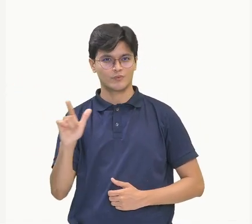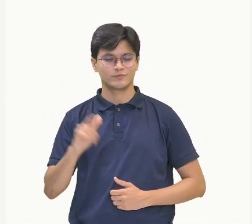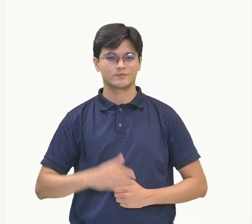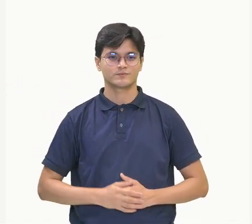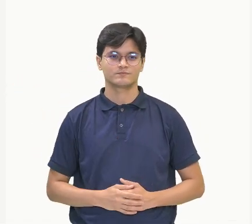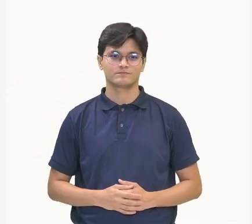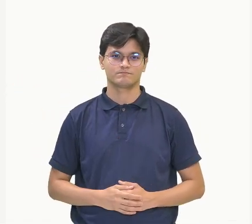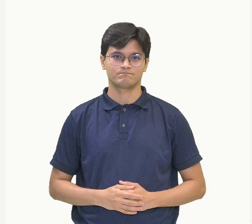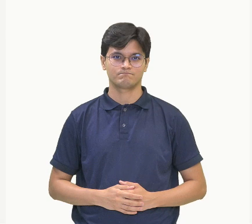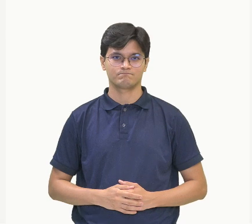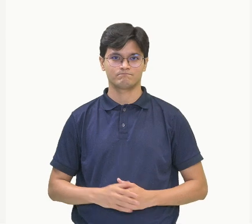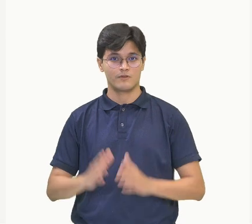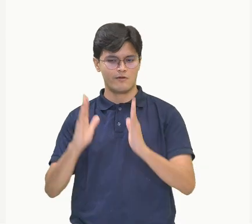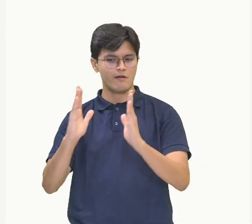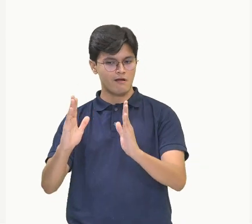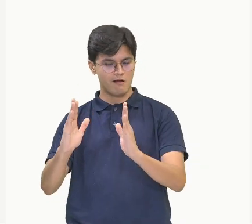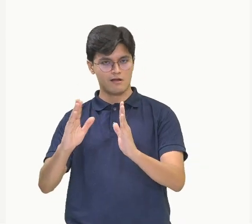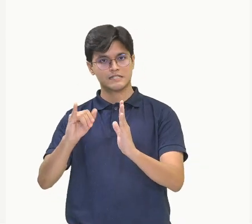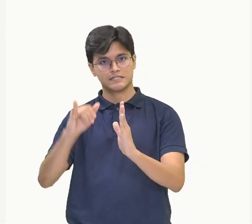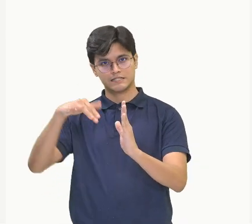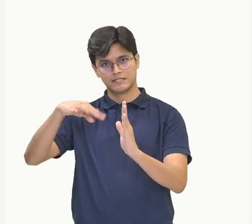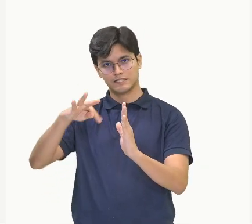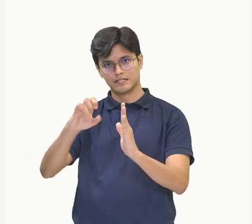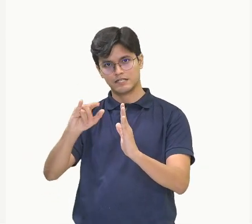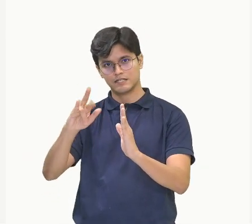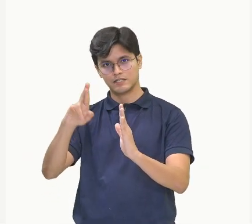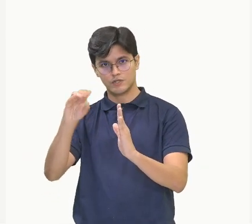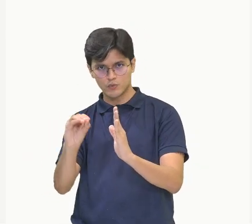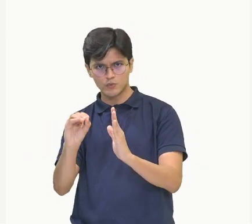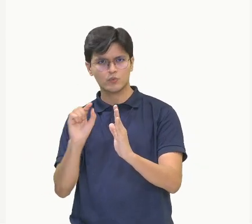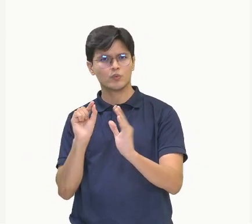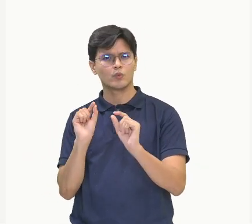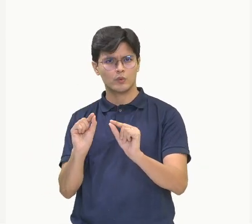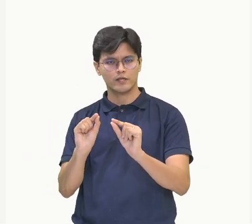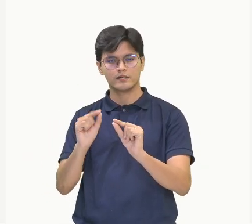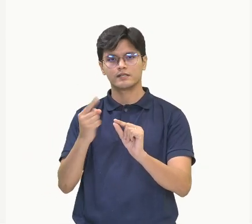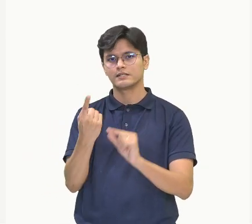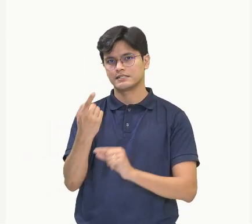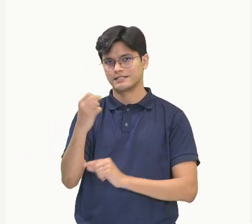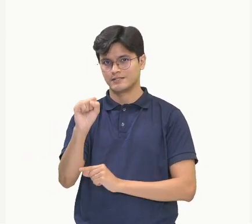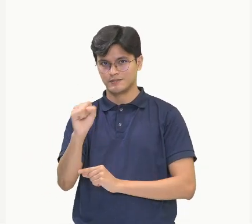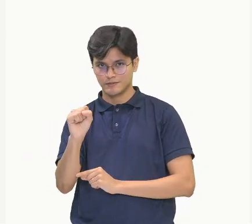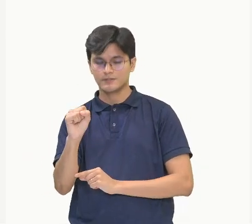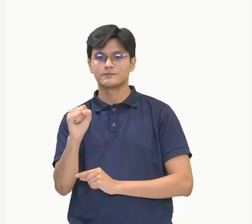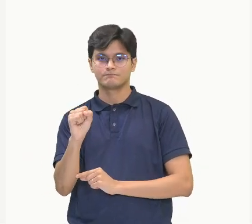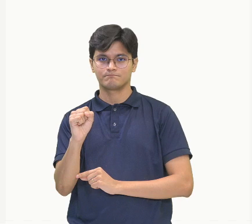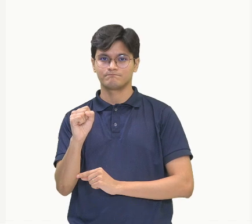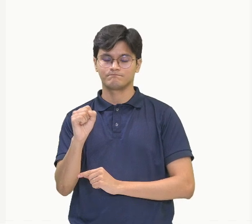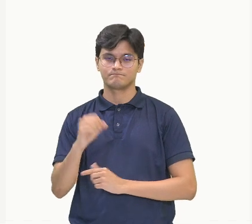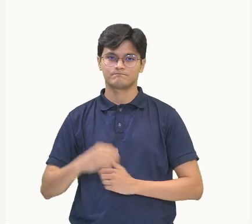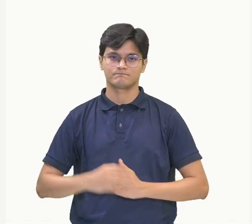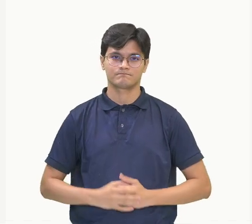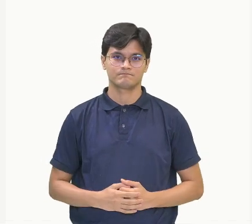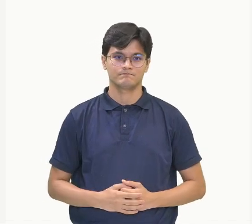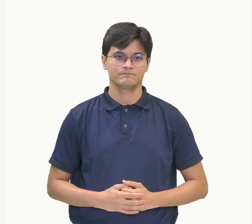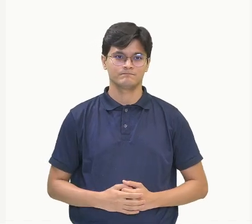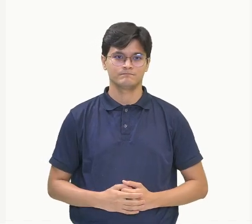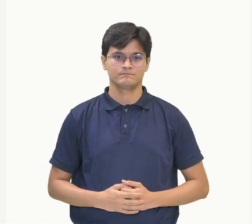parte inteira? A parte inteira é o número 18. Então, eu tenho 18 inteiros.